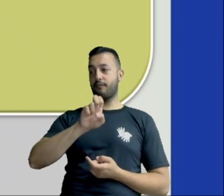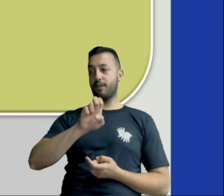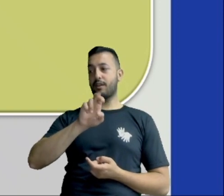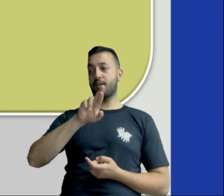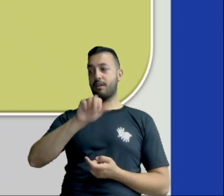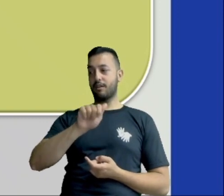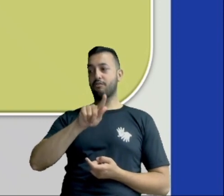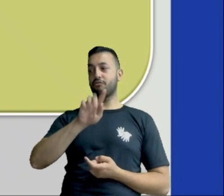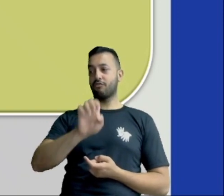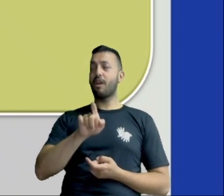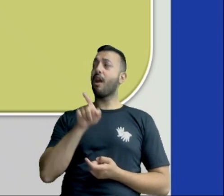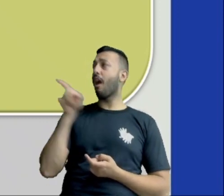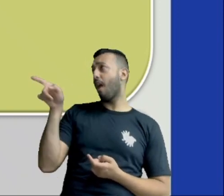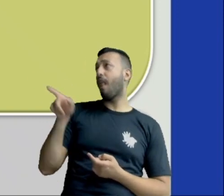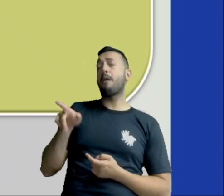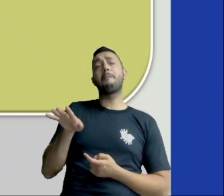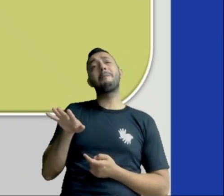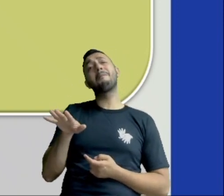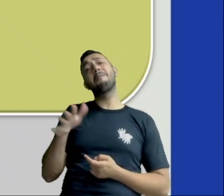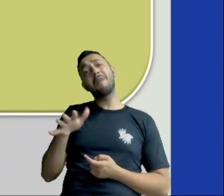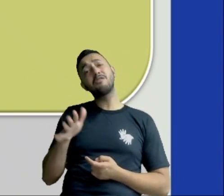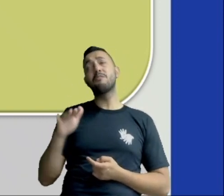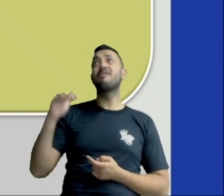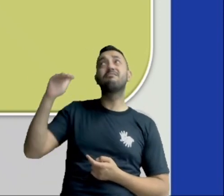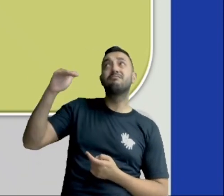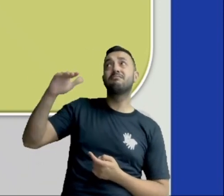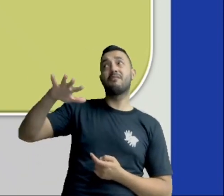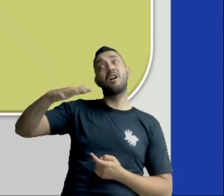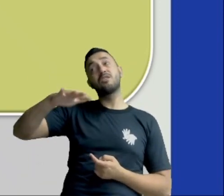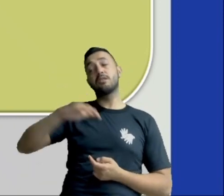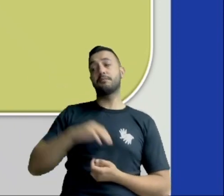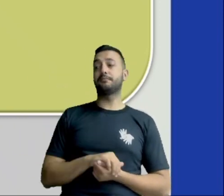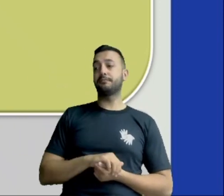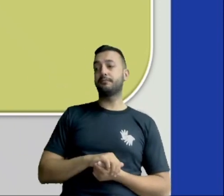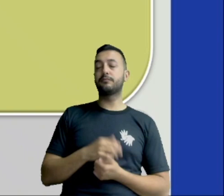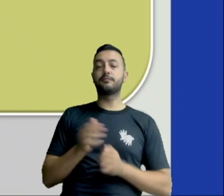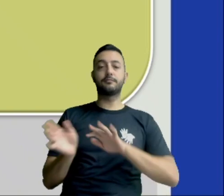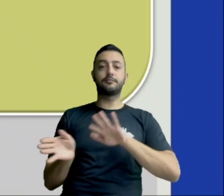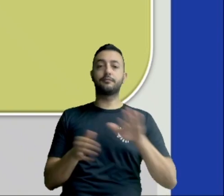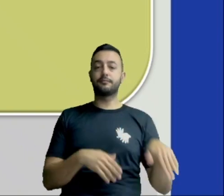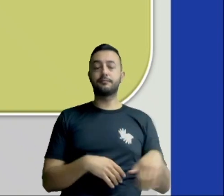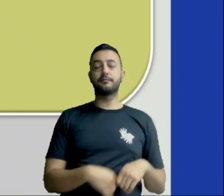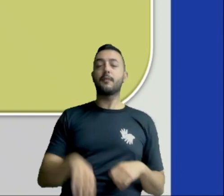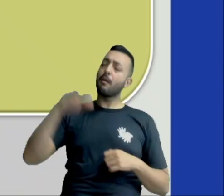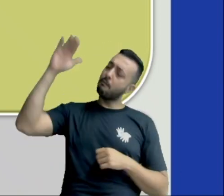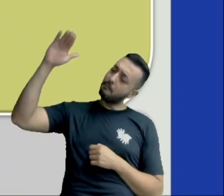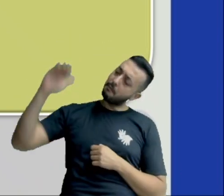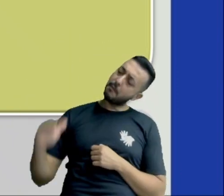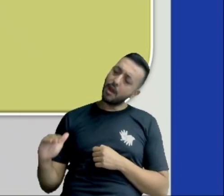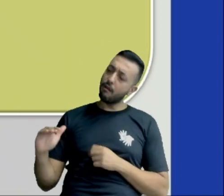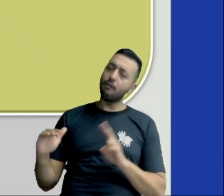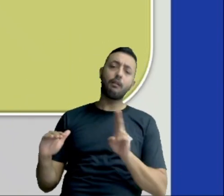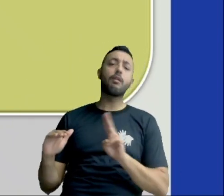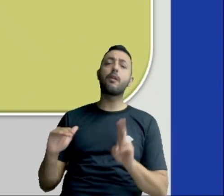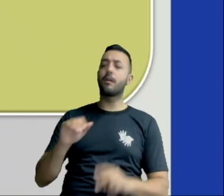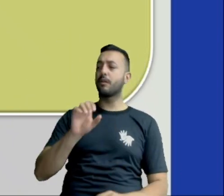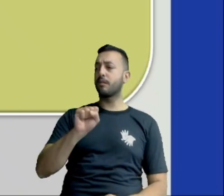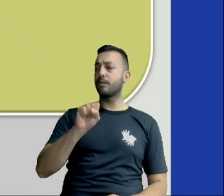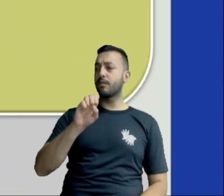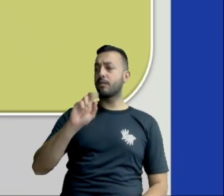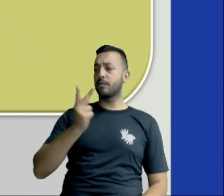mediano ou ele tem uma estatura média. E com relação a baixo, eu uso a palavrinha